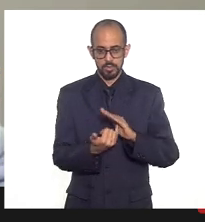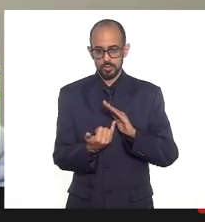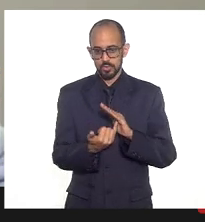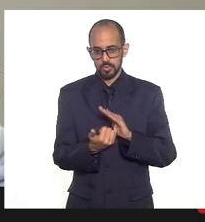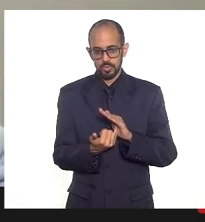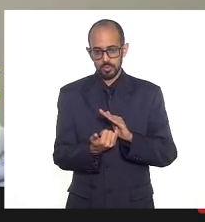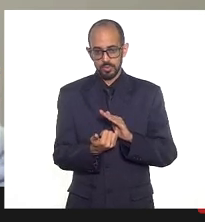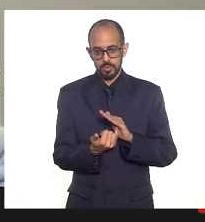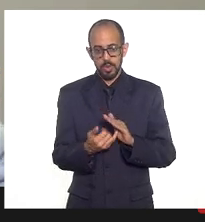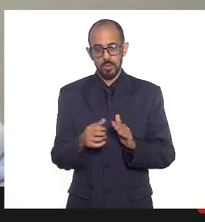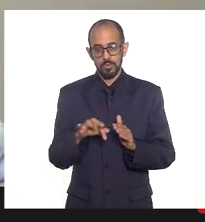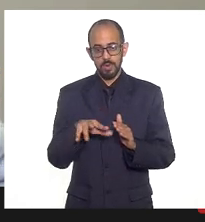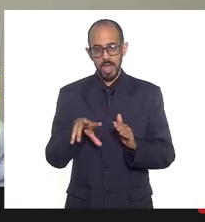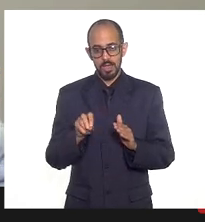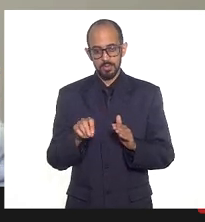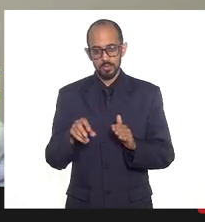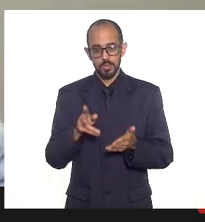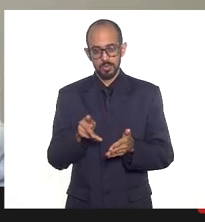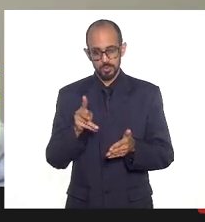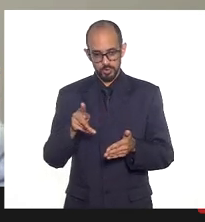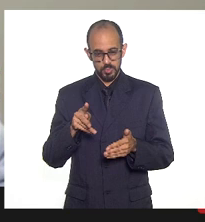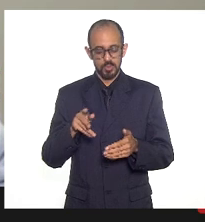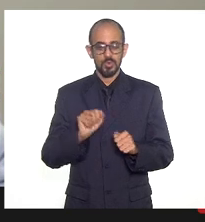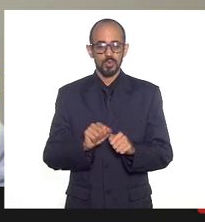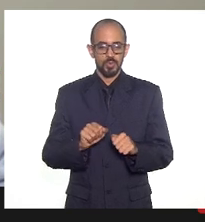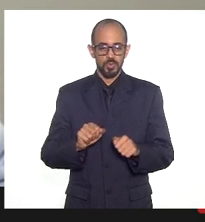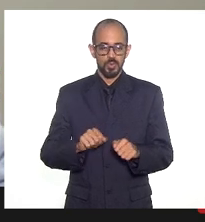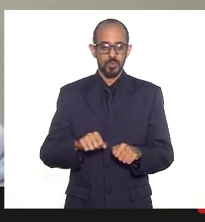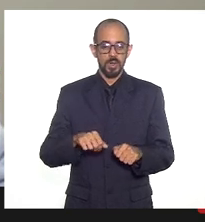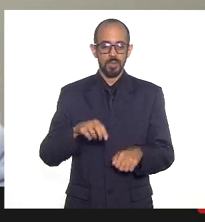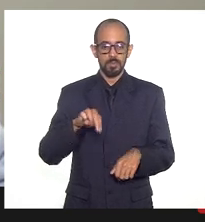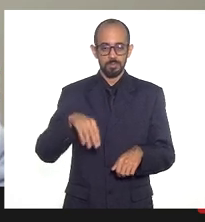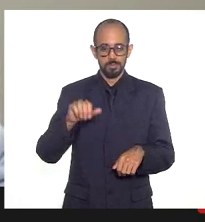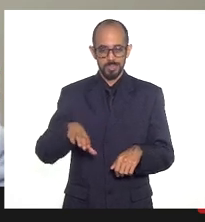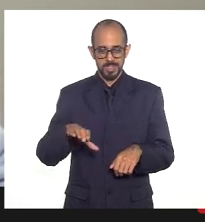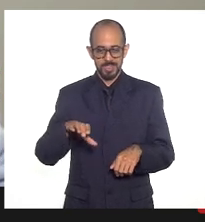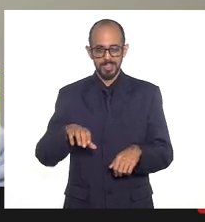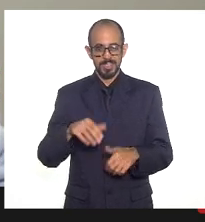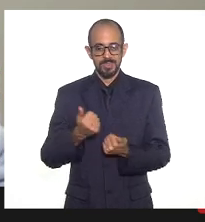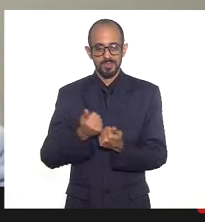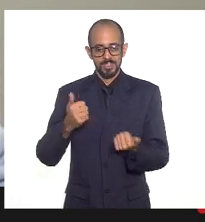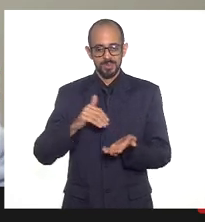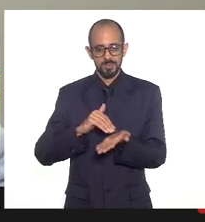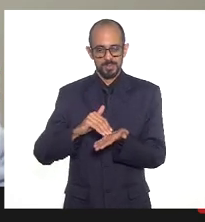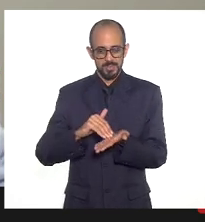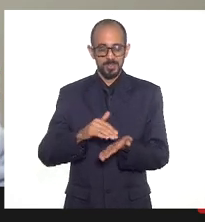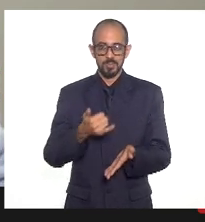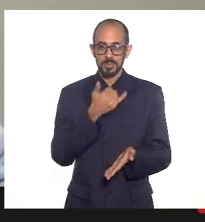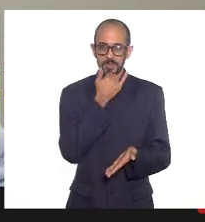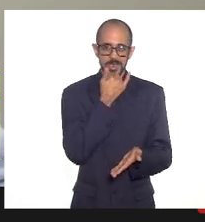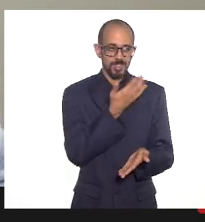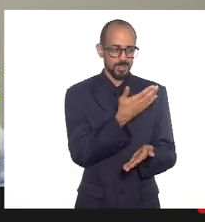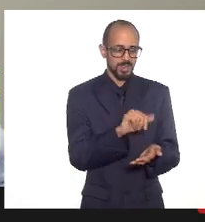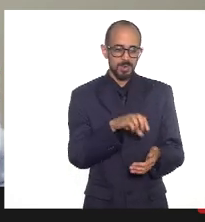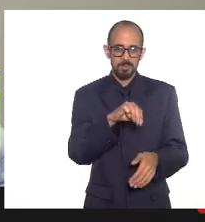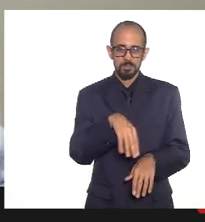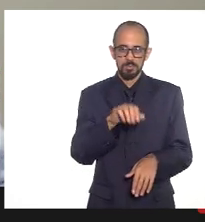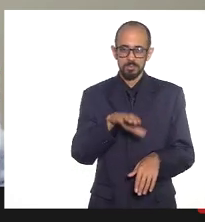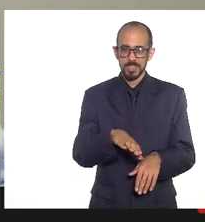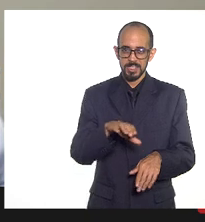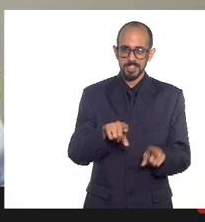o secretário-geral e o Mick segue sendo o vice-presidente. Não há golpes nem contra-golpes. Então, o deputado Carlos Mick, nosso querido